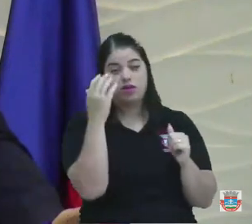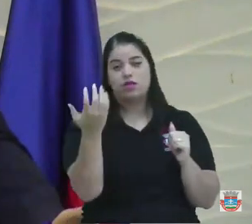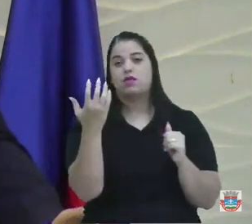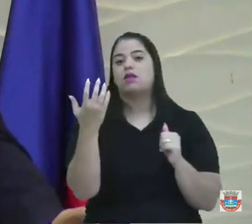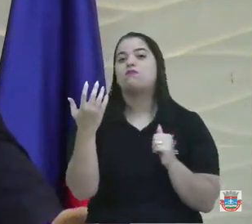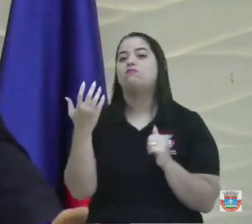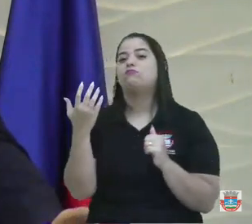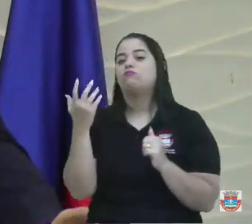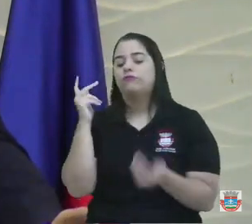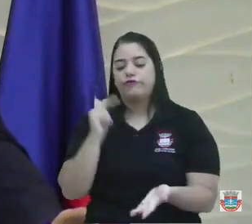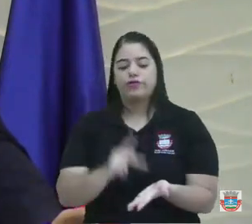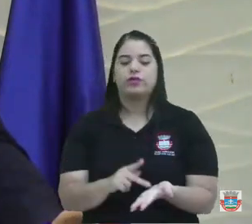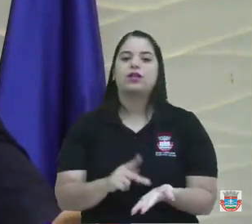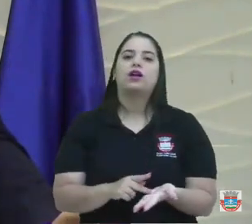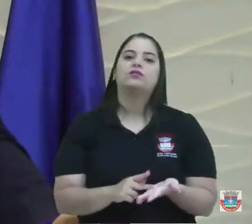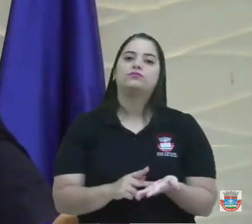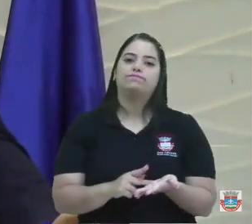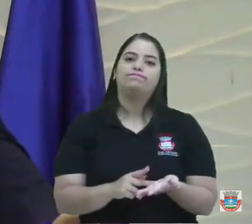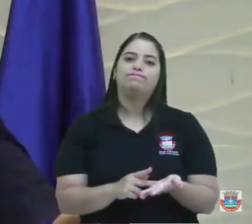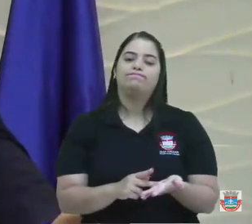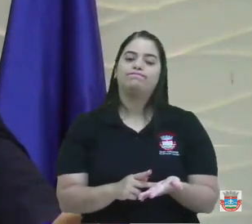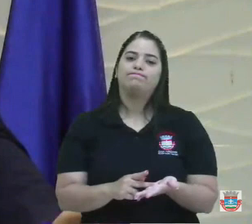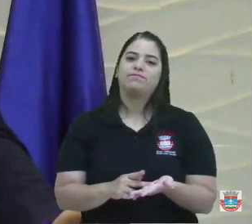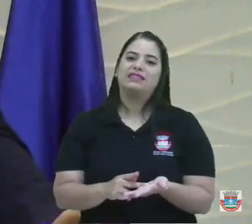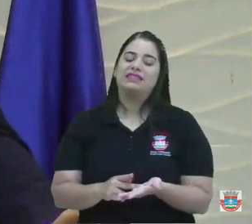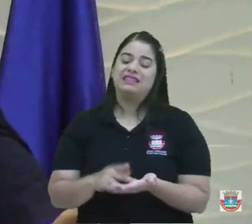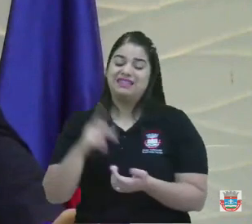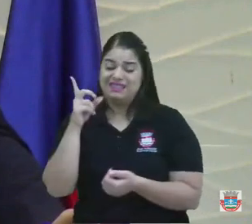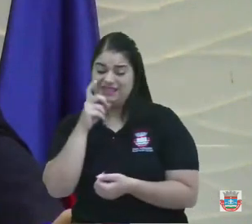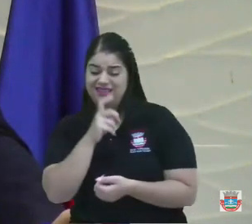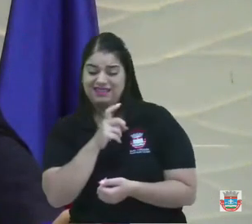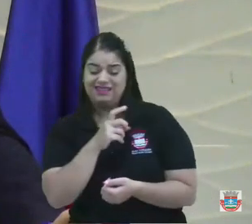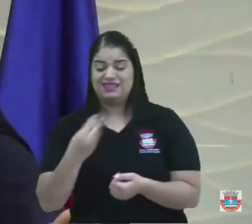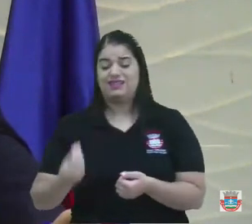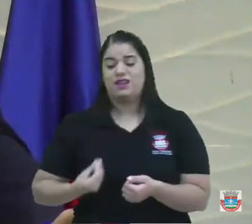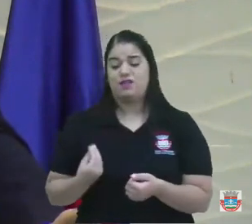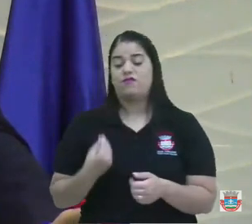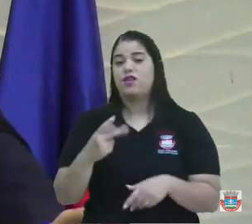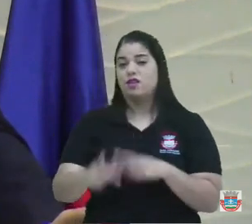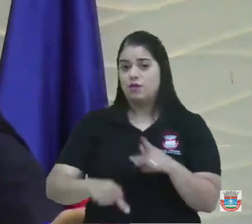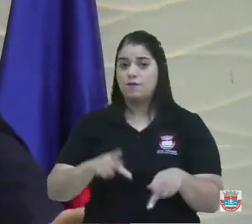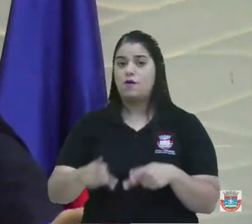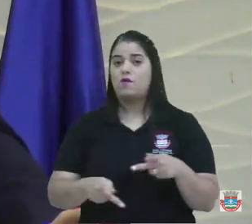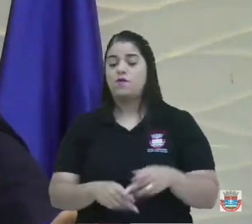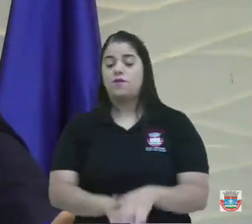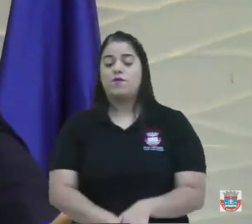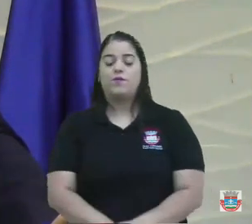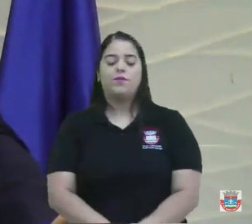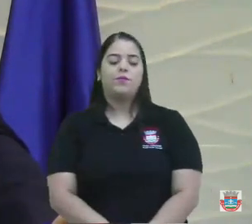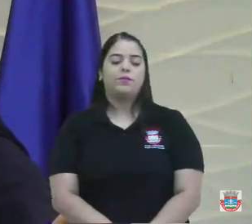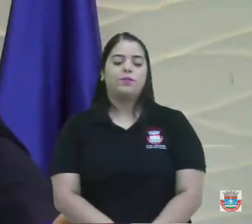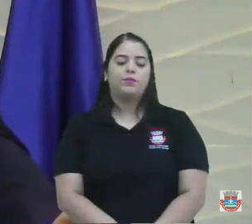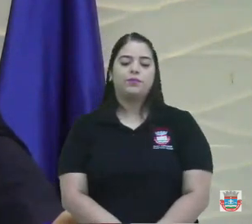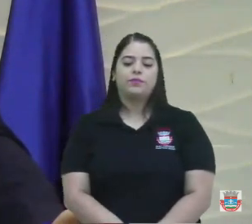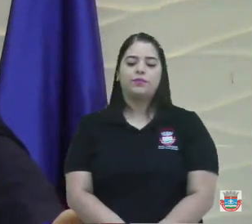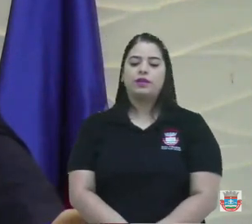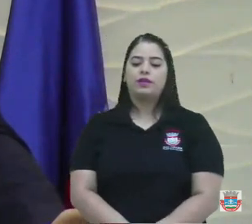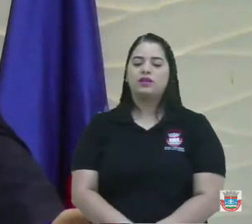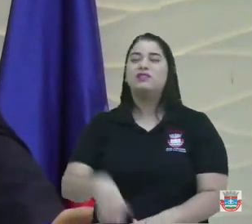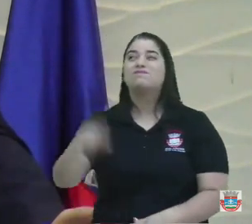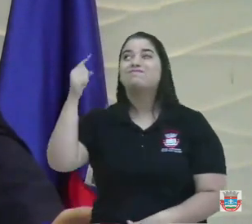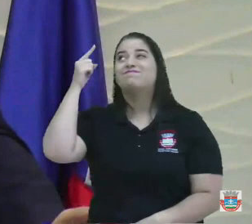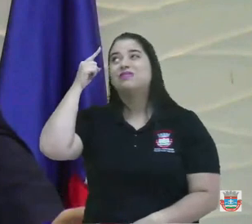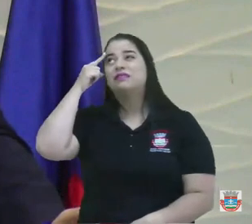mais evidência e como uma realidade mais dura na vida da nossa população. Então, é isso que eu gostaria de refletir sobre o